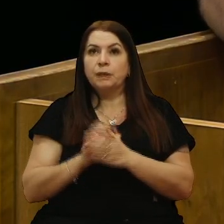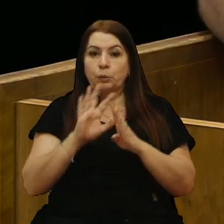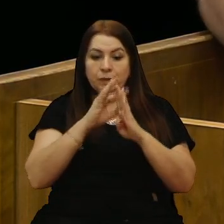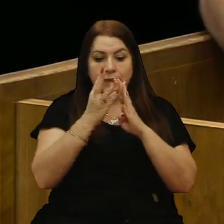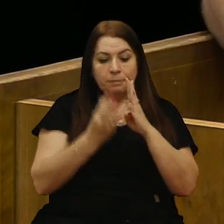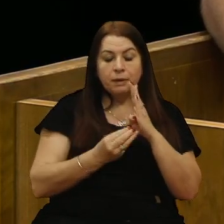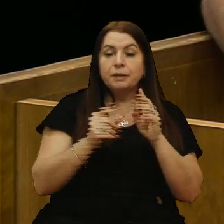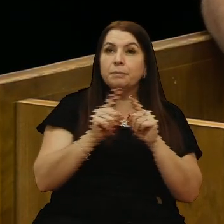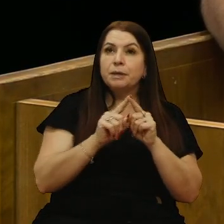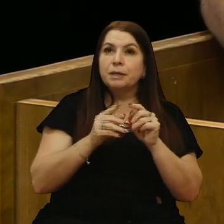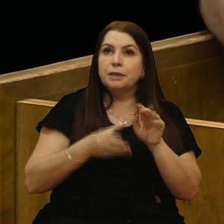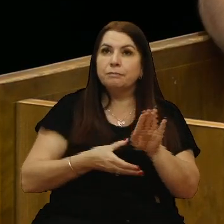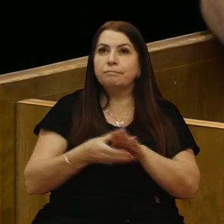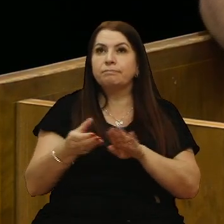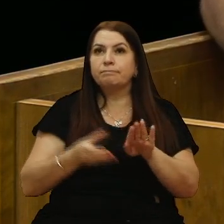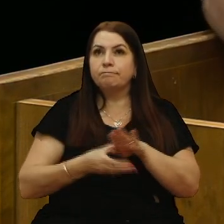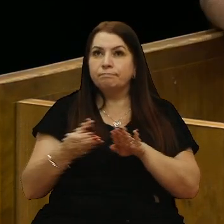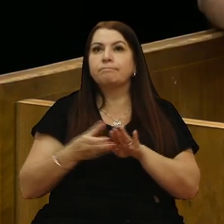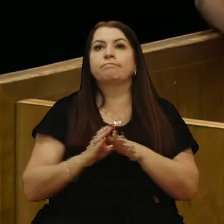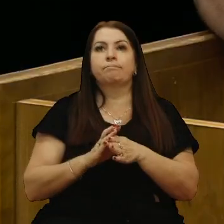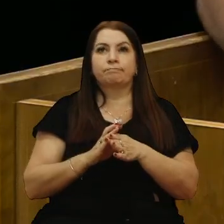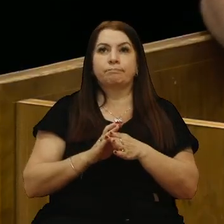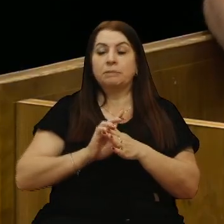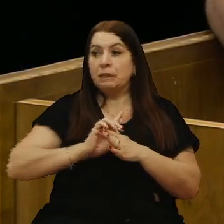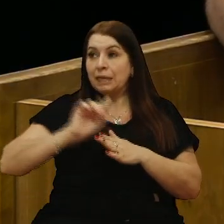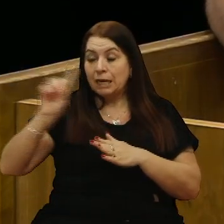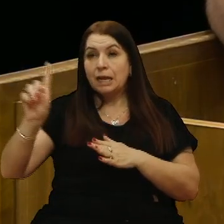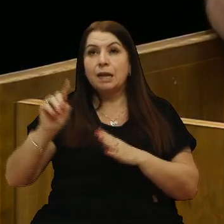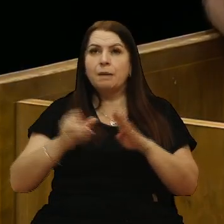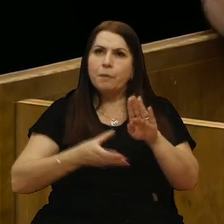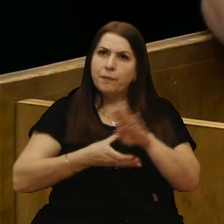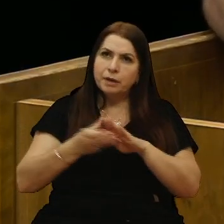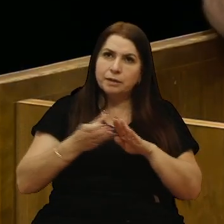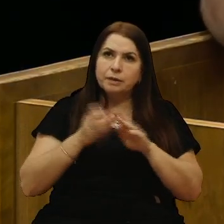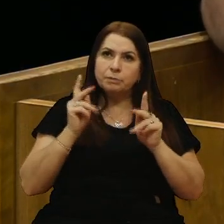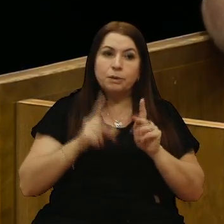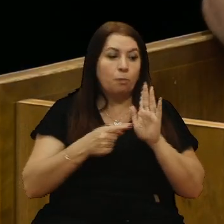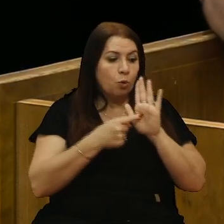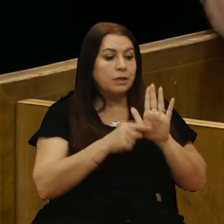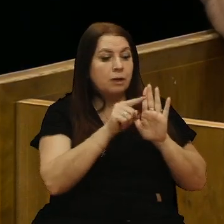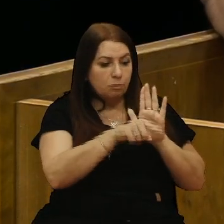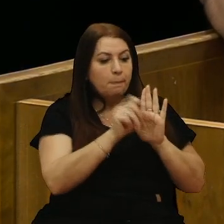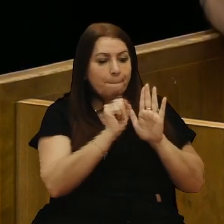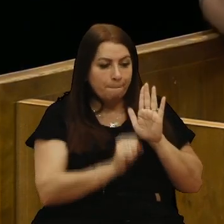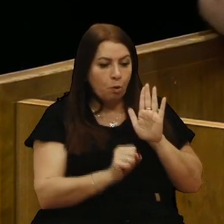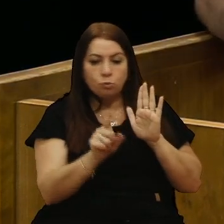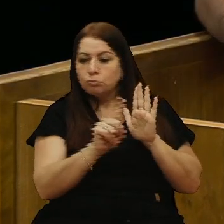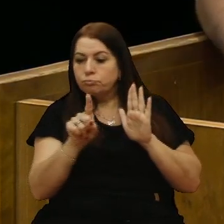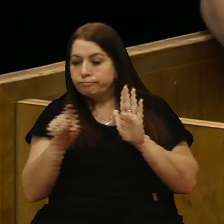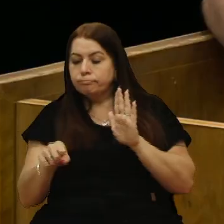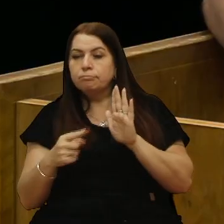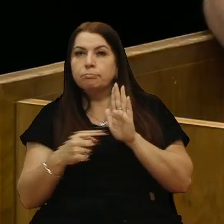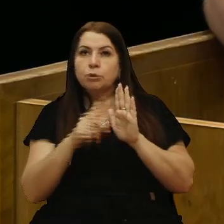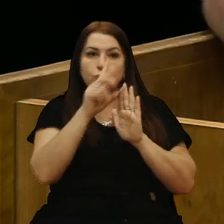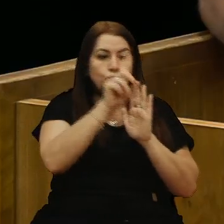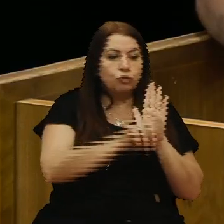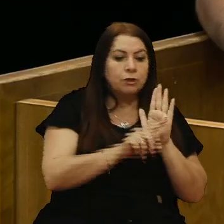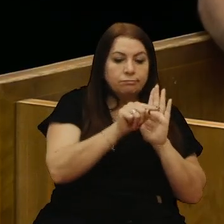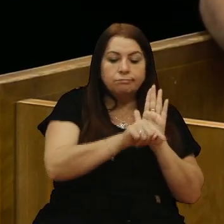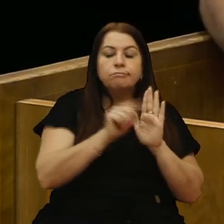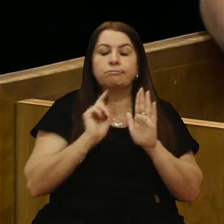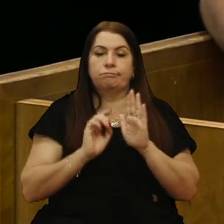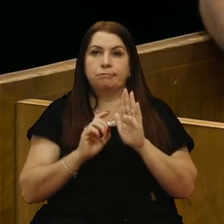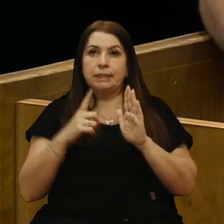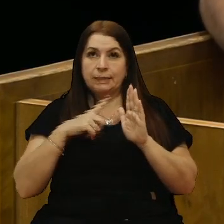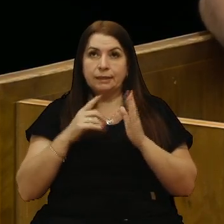é orientação. Nós temos que ir a campo orientar o pessoal, mostrar o que deve fazer, o que não deve, mostrar os direitos para eles, o que